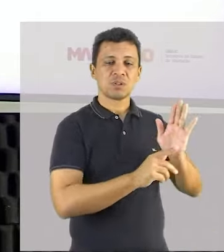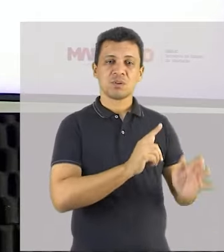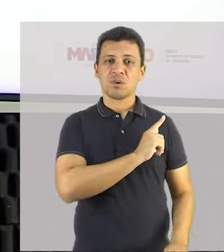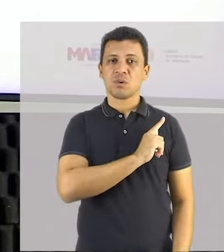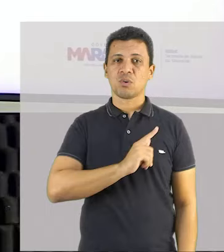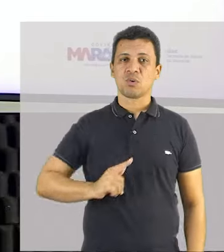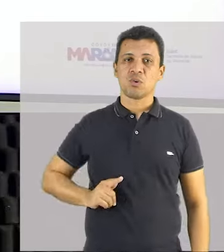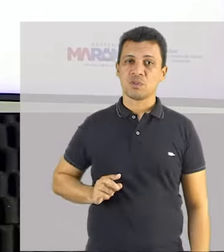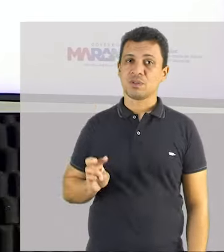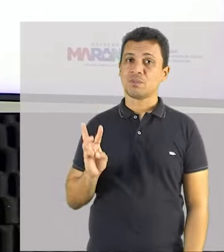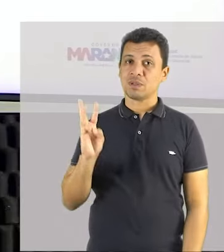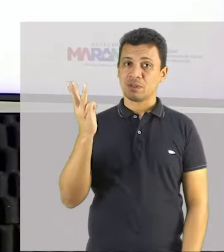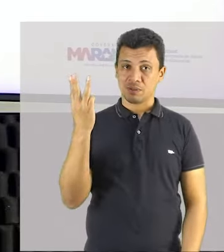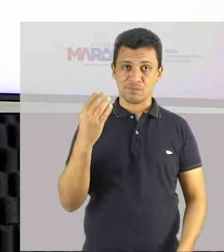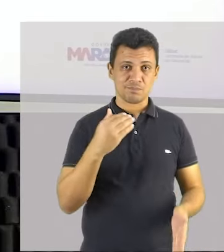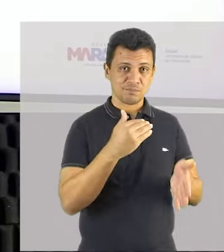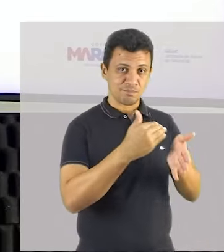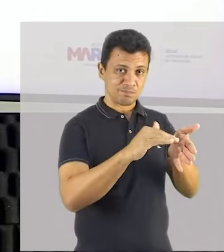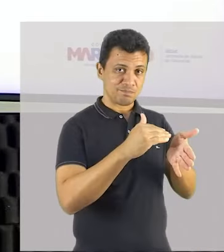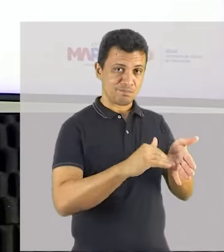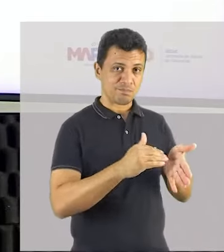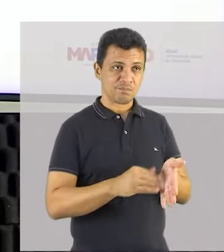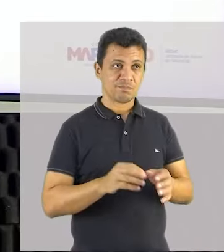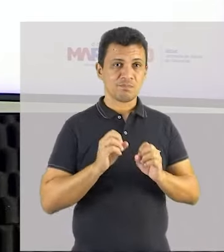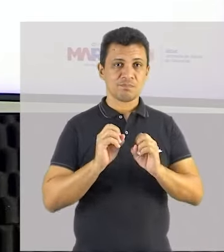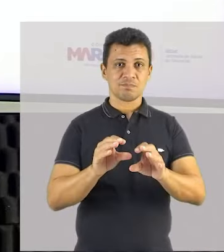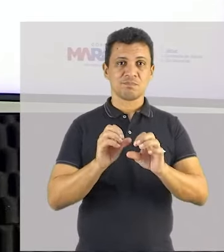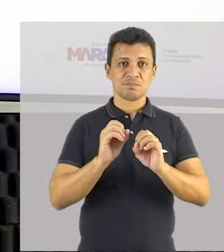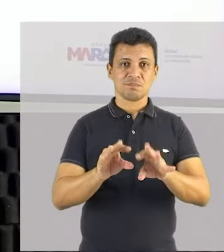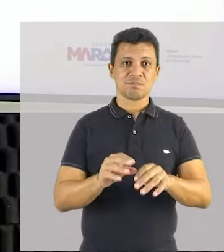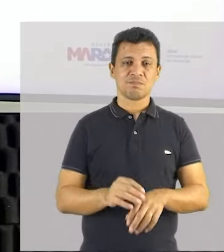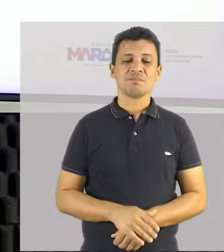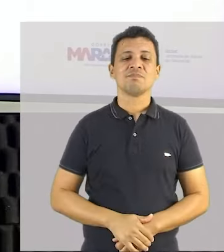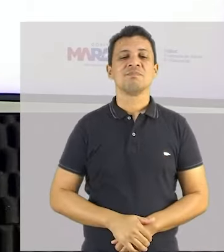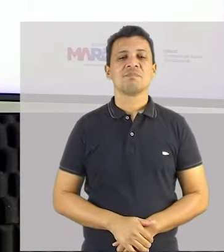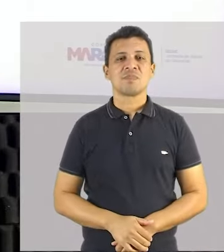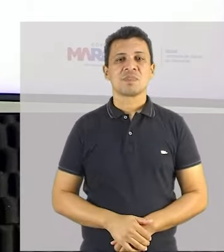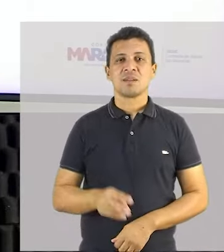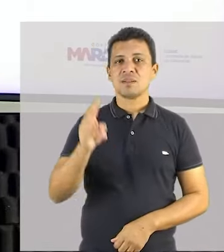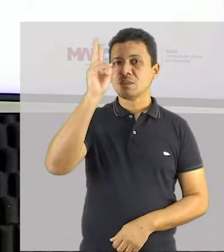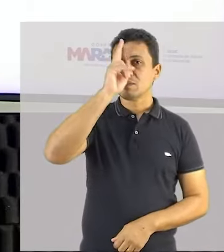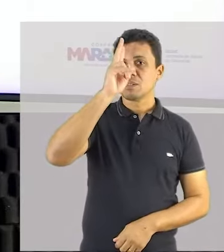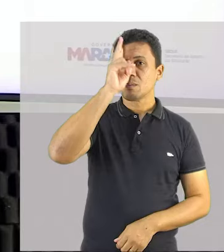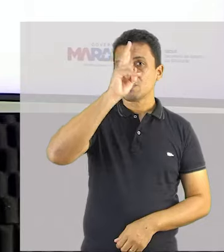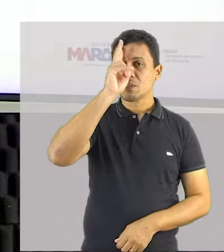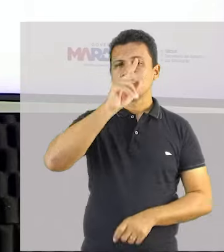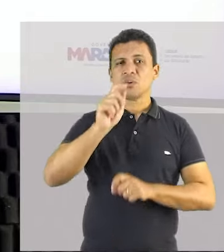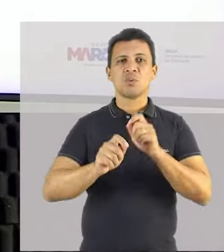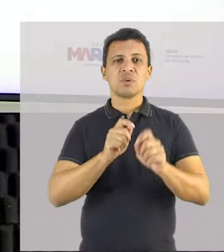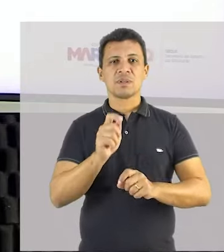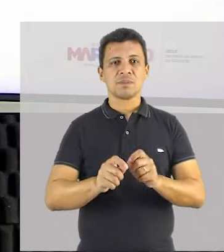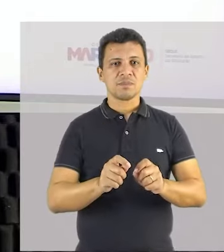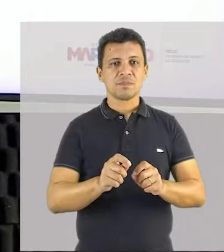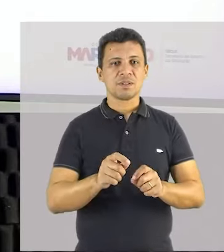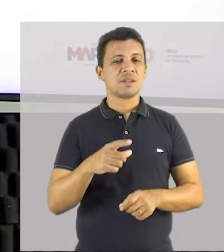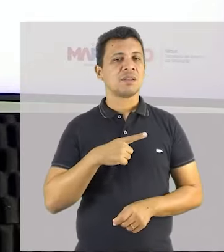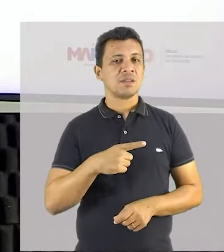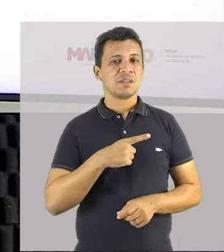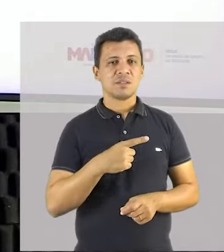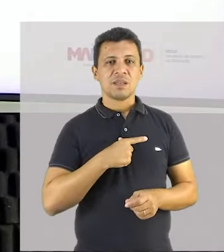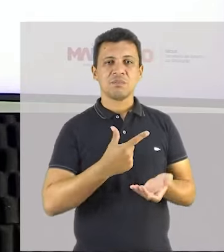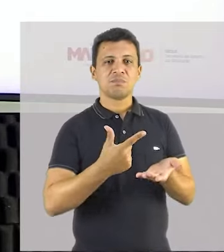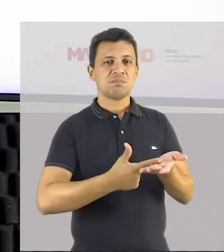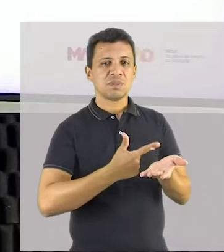meio da secretaria de Educação do Estado tudo bem eh sempre lembrando que nós estamos com material aí